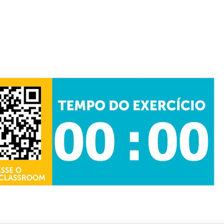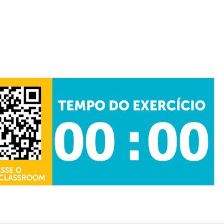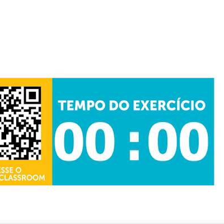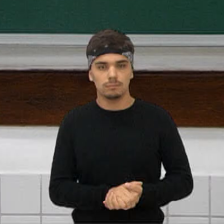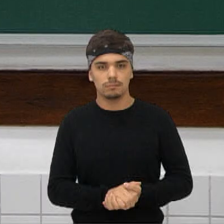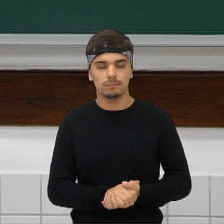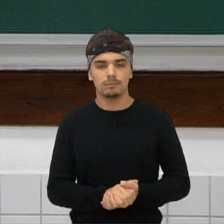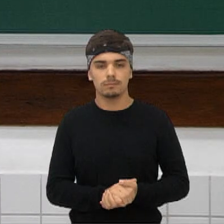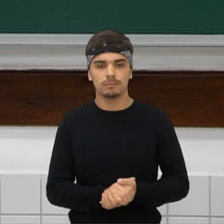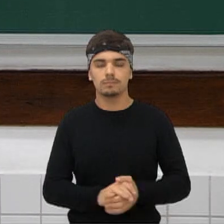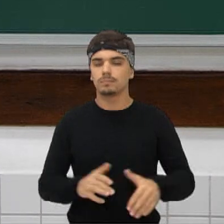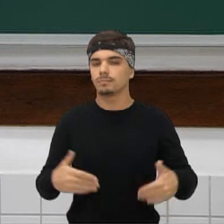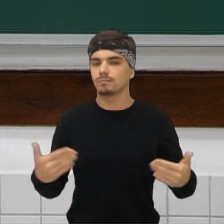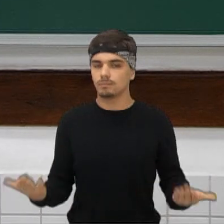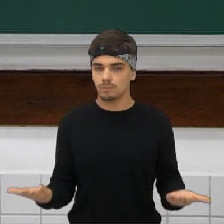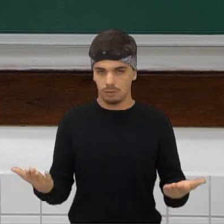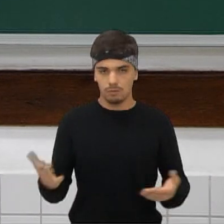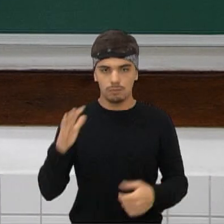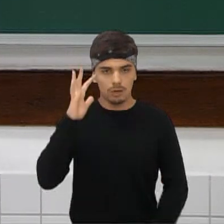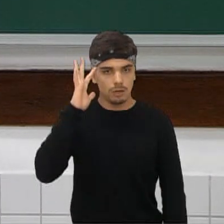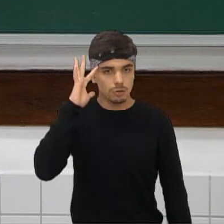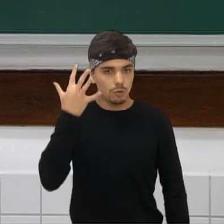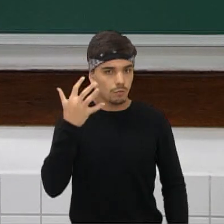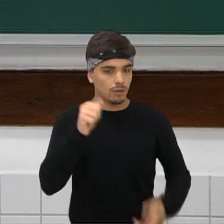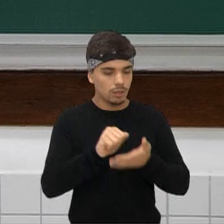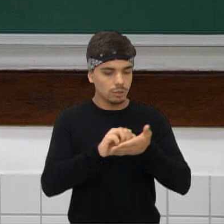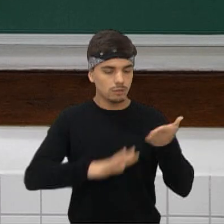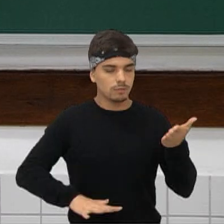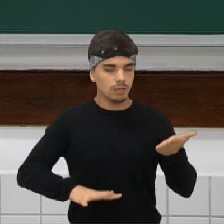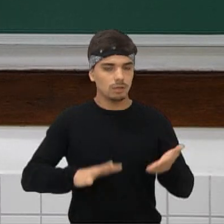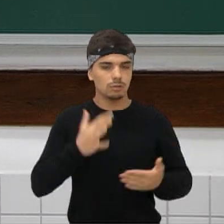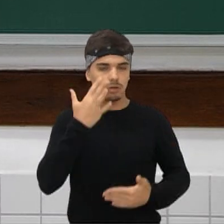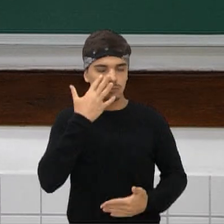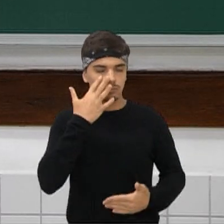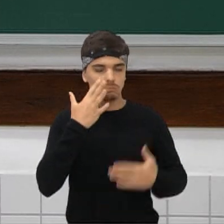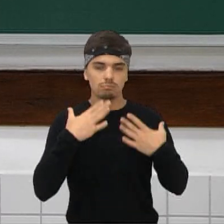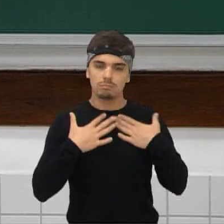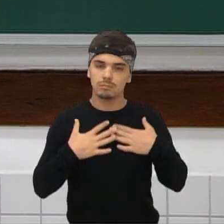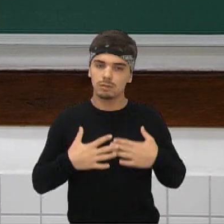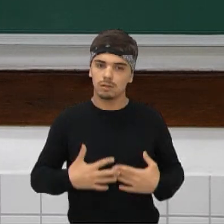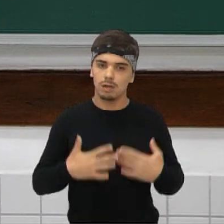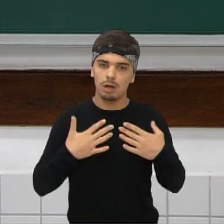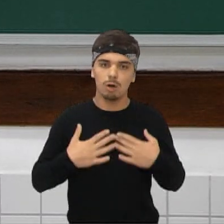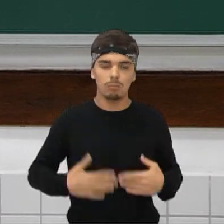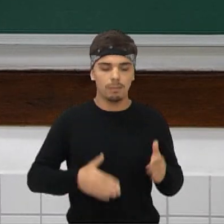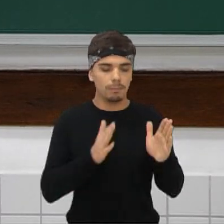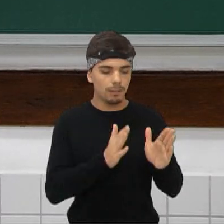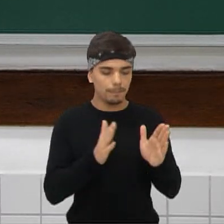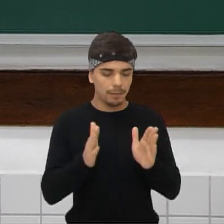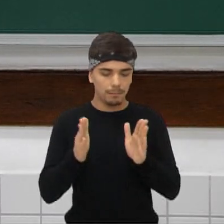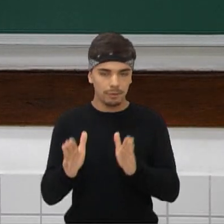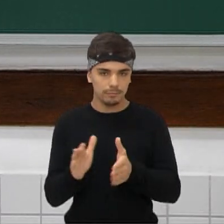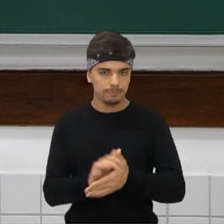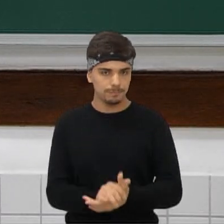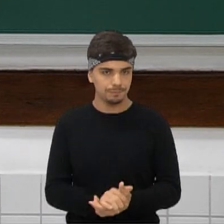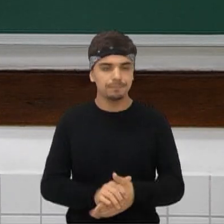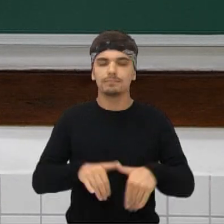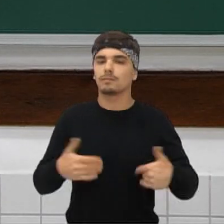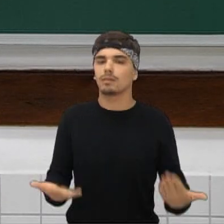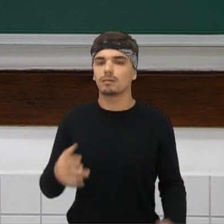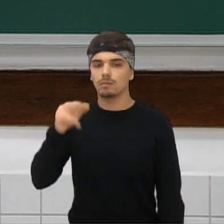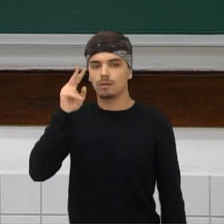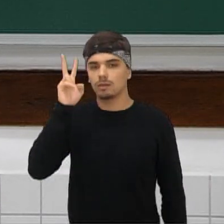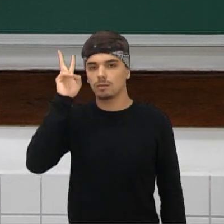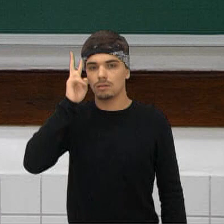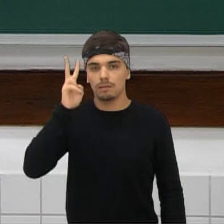Então, vamos resolver esse exercício assim com bastante calma, né? passo a passo, tá? Então, lembrando